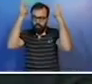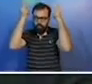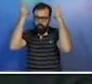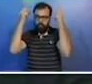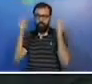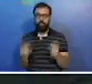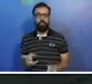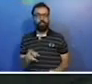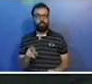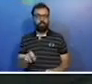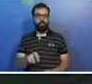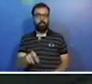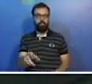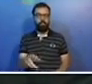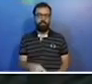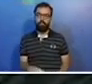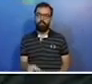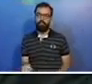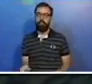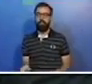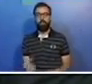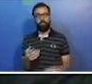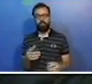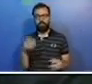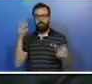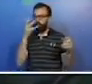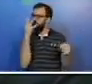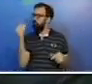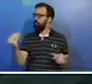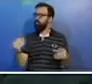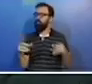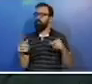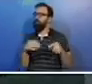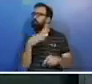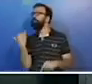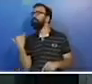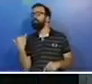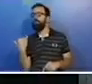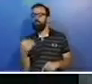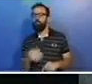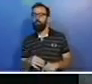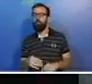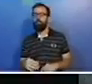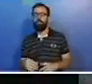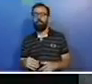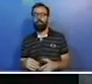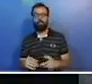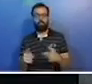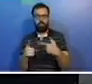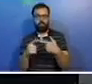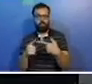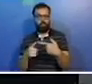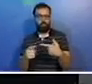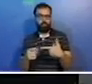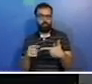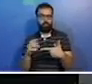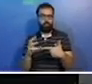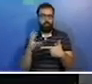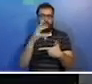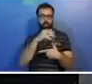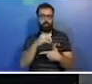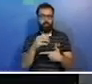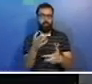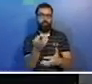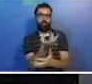rato. Ele desapareceu, esses herbívoros se multiplicaram e acabaram com